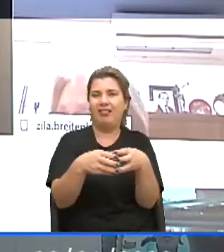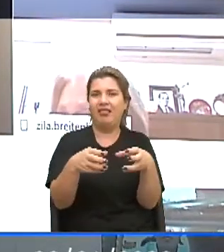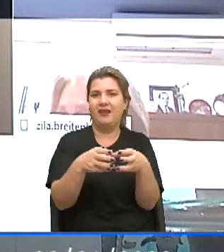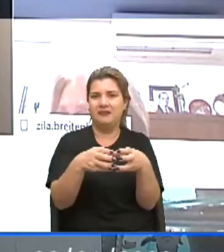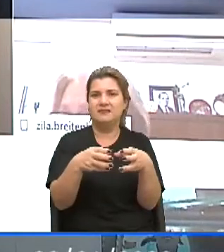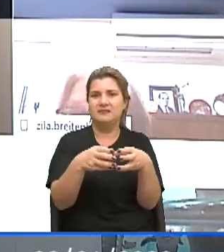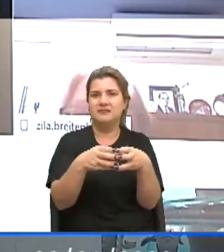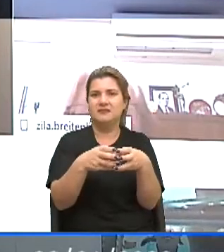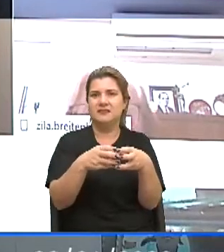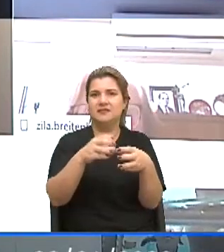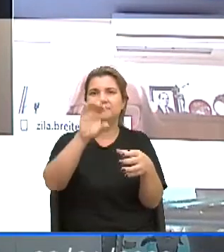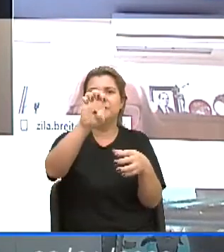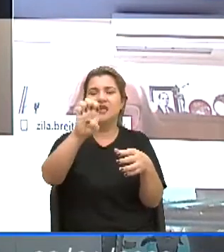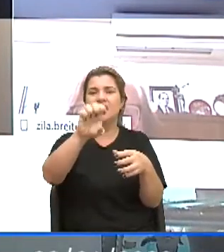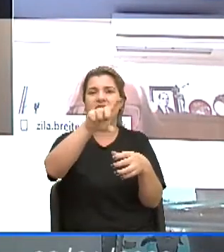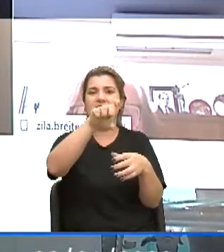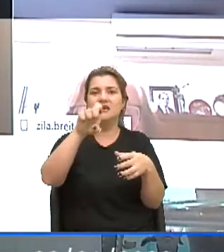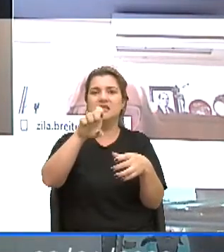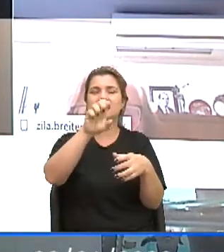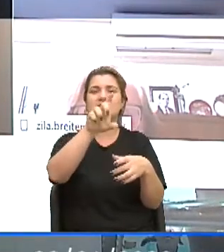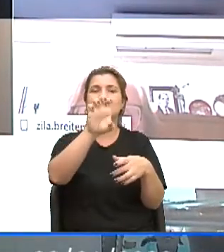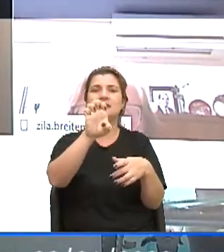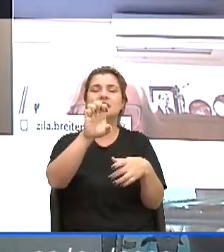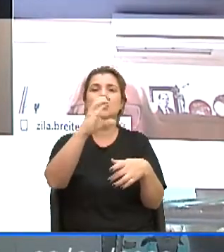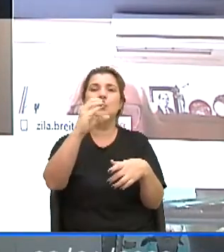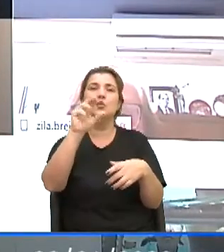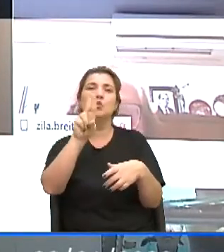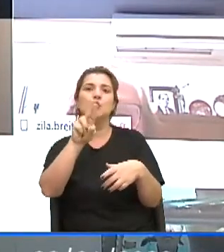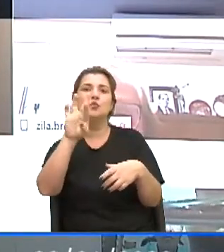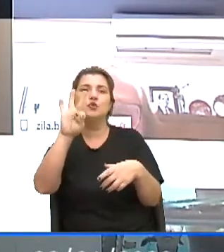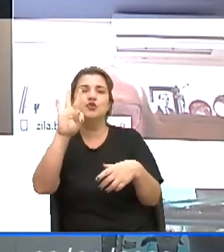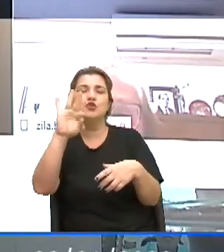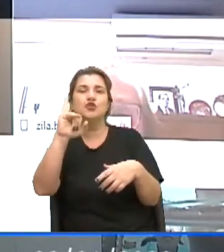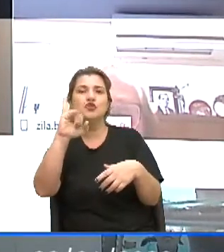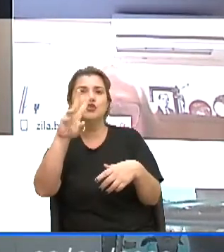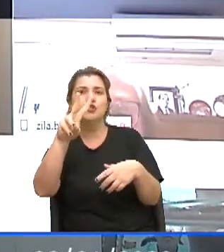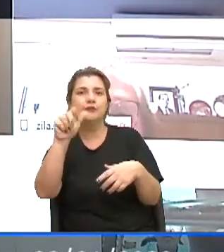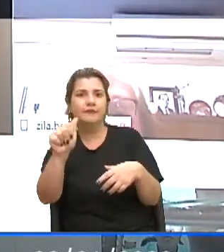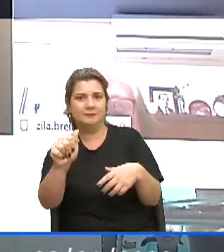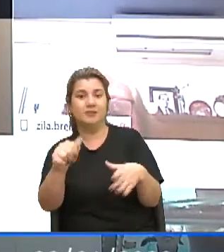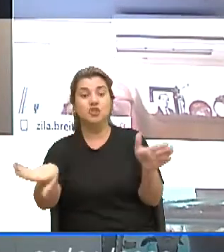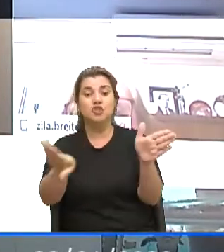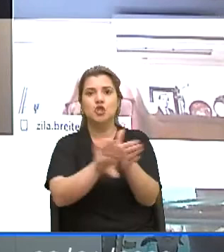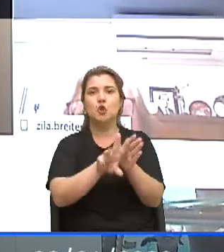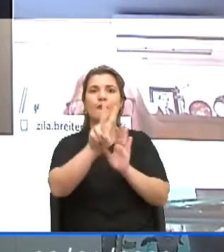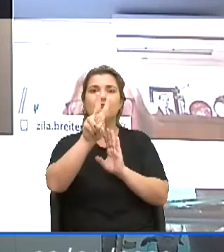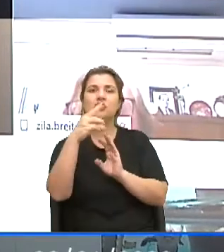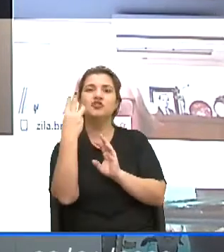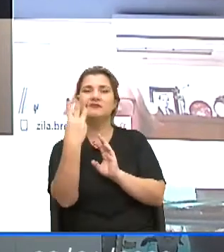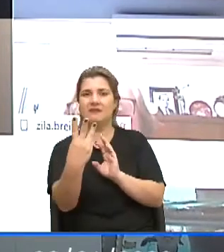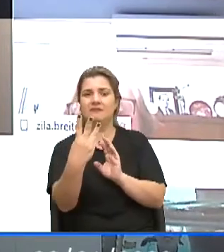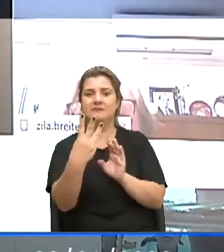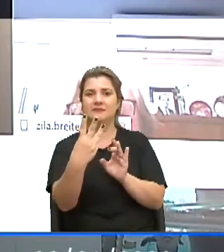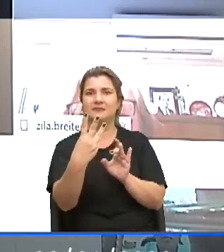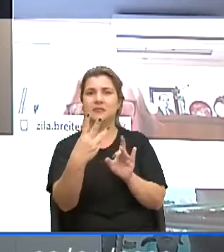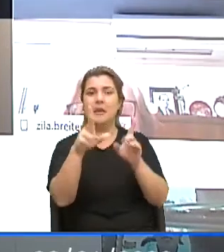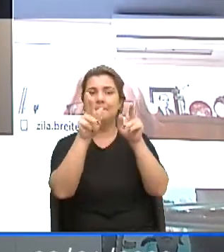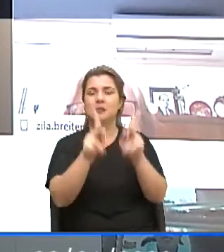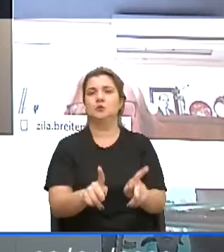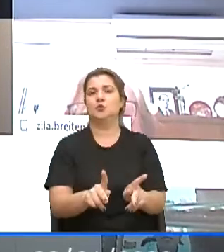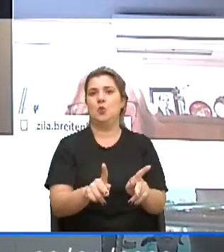eu não estou enganado, no avião presidencial veio 22 a 23 casos para dentro do Brasil. Então, o nosso trabalhador tem que ser cuidado, porque não foi ele que